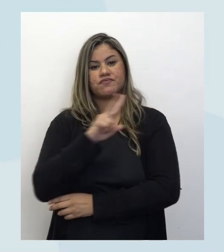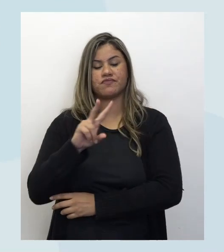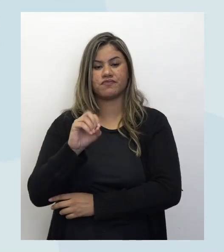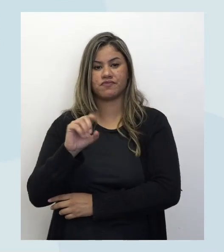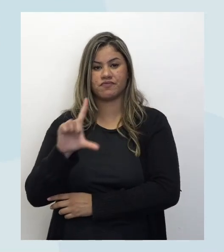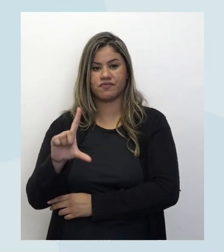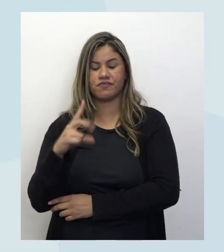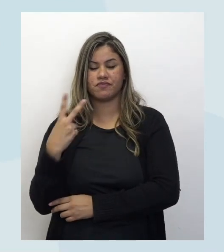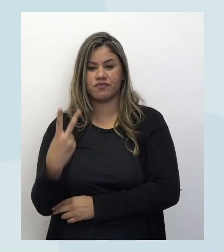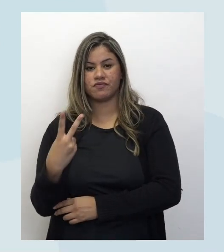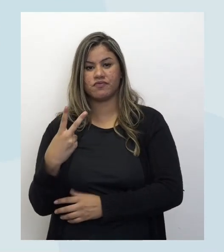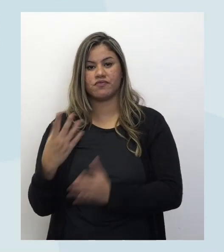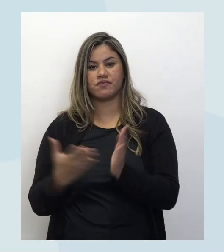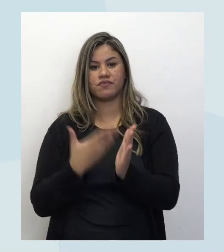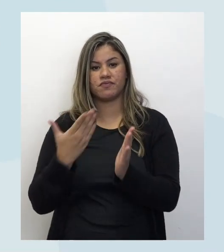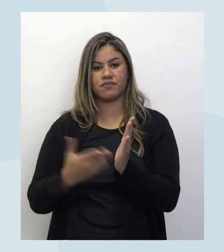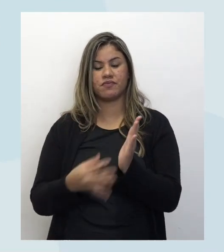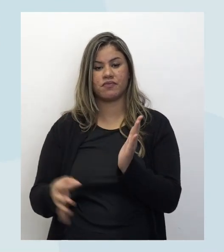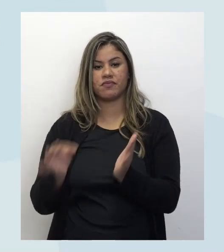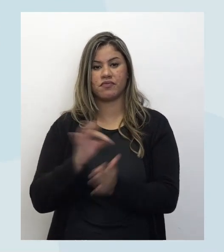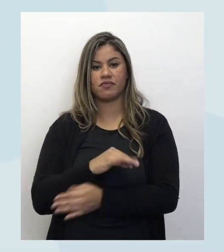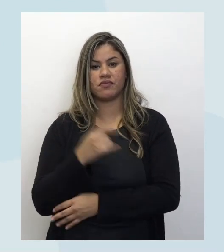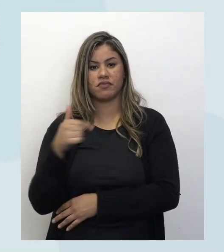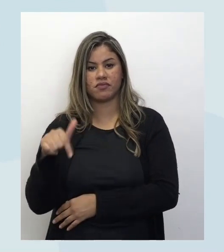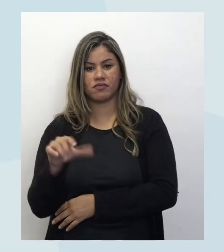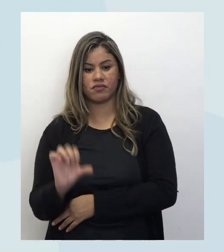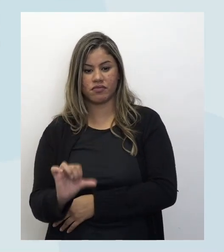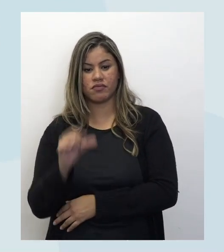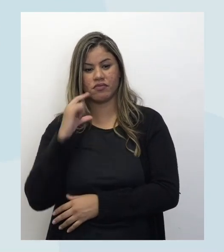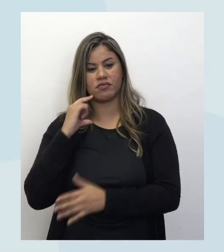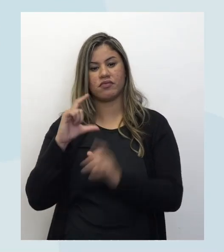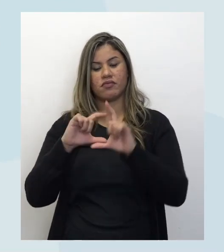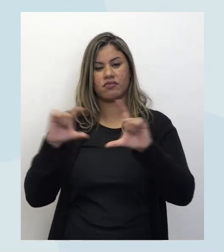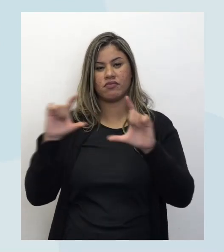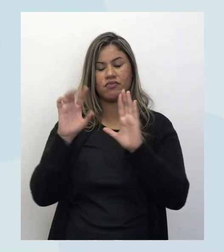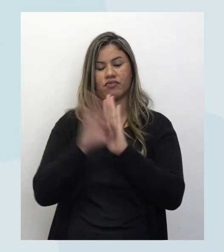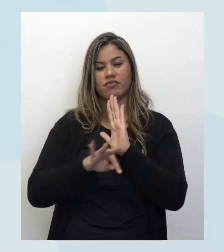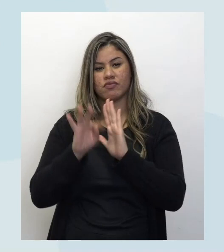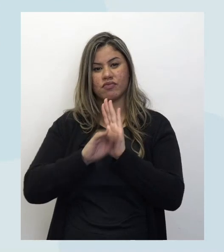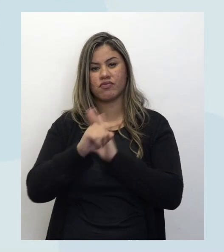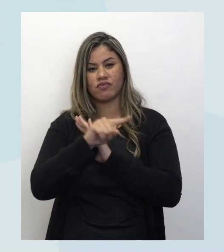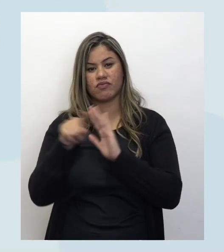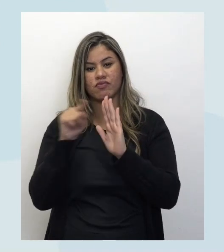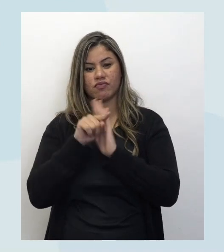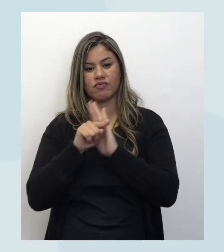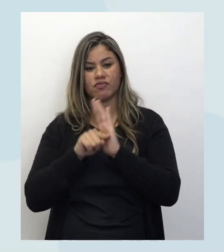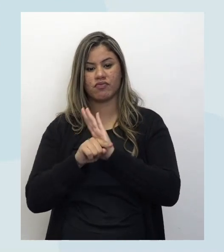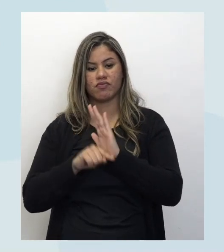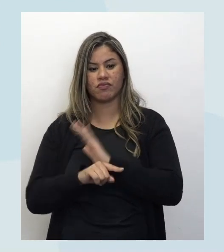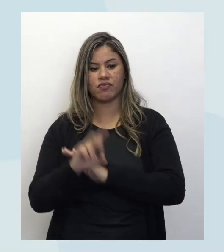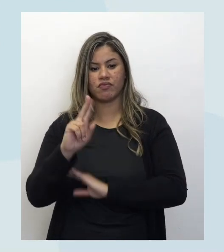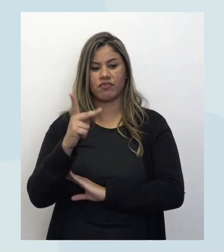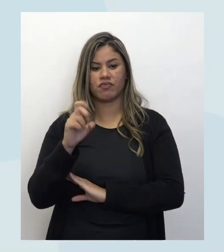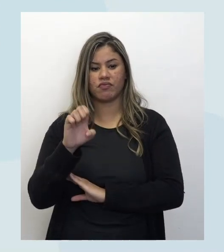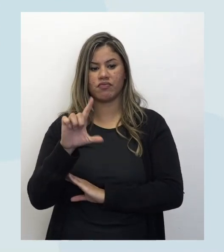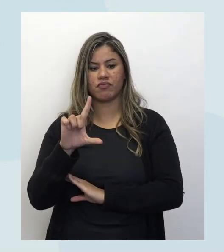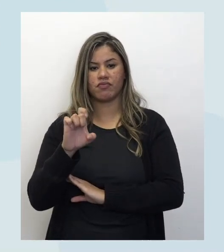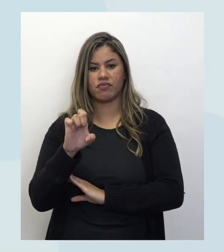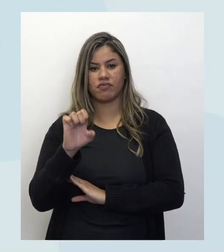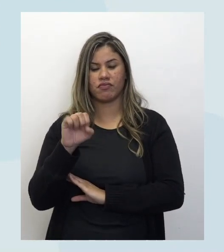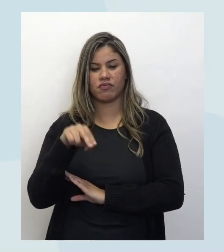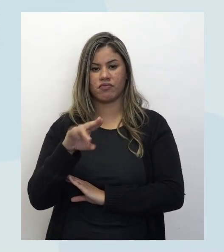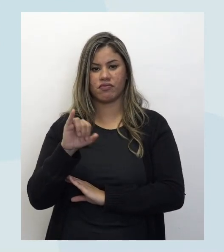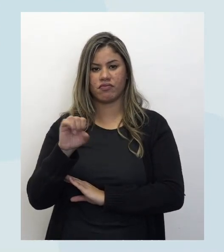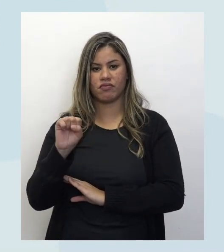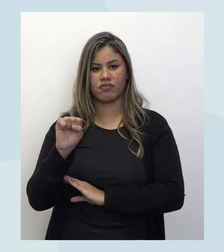página 79. A gente tem esse trechinho de texto aí para vocês e vocês vão pesquisar sobre o termo helenístico, separando algumas imagens